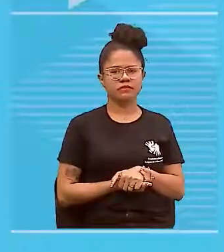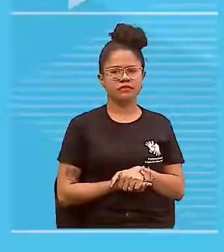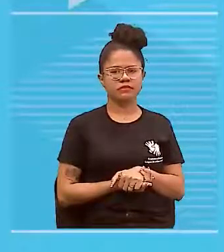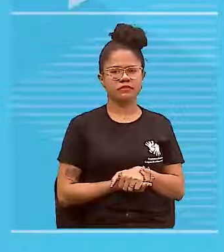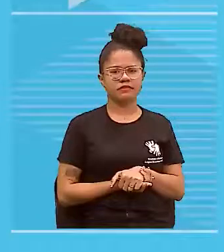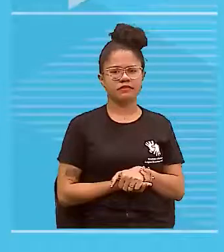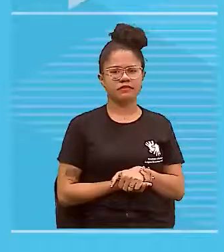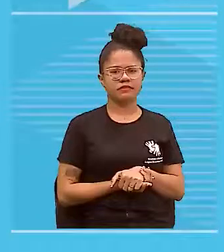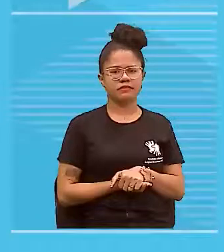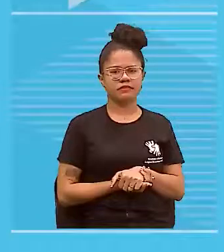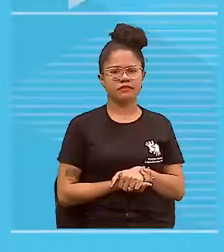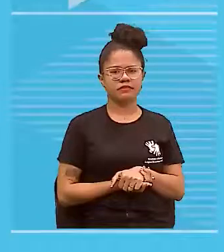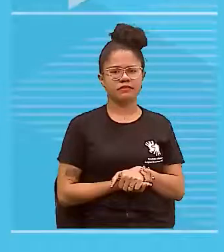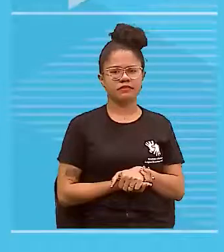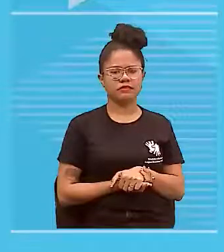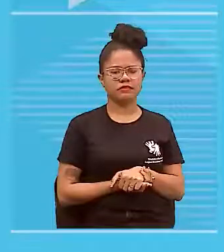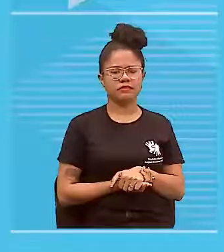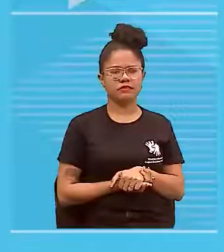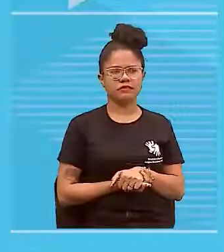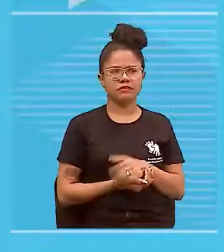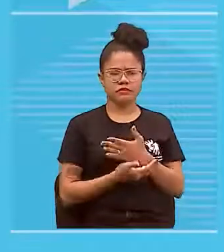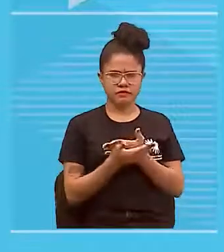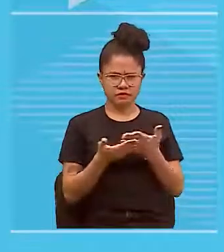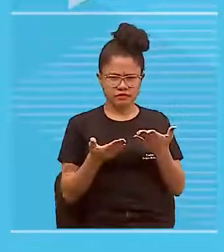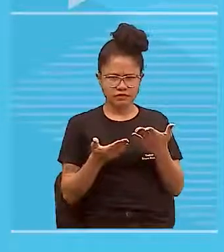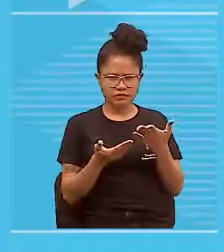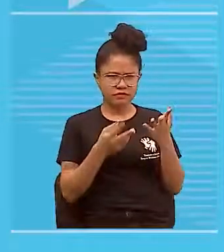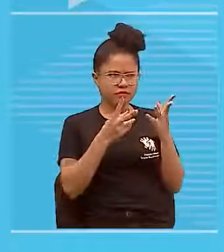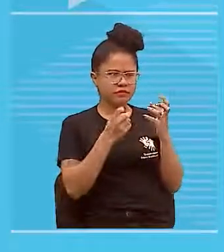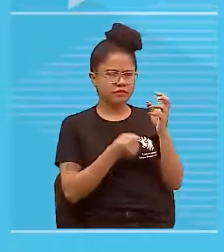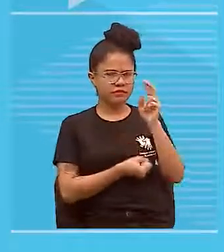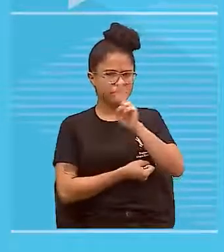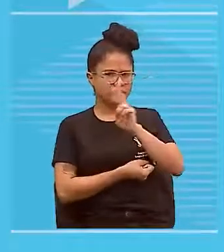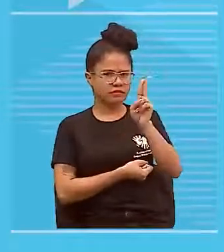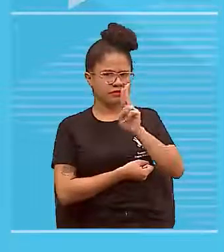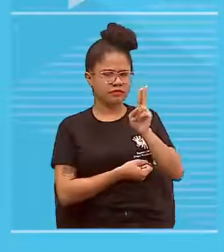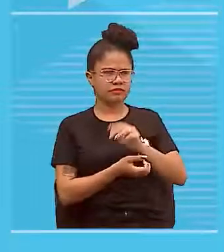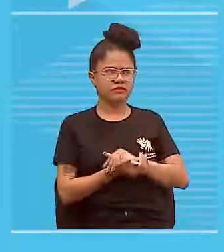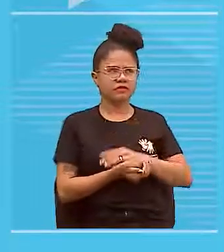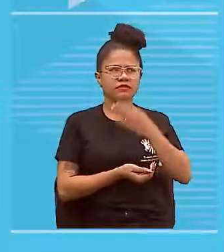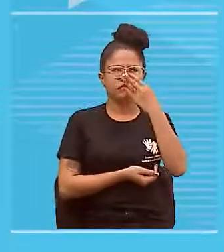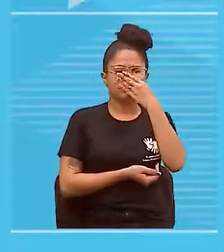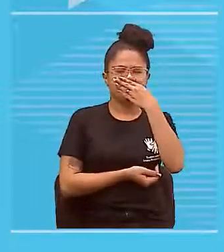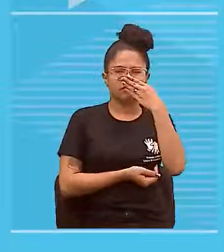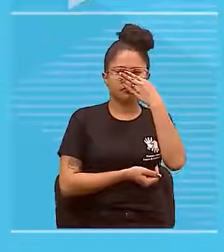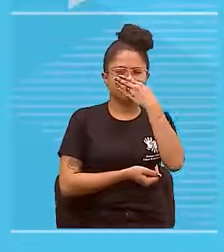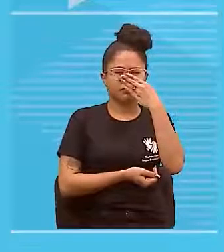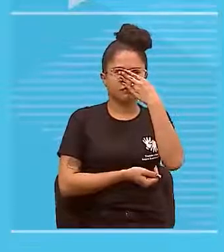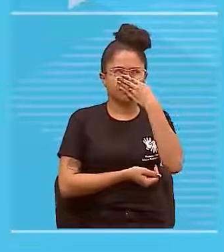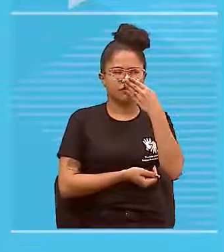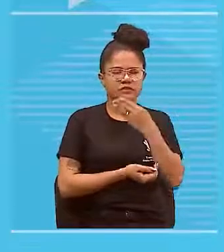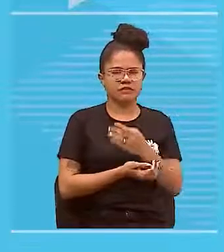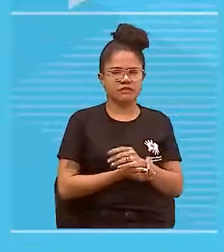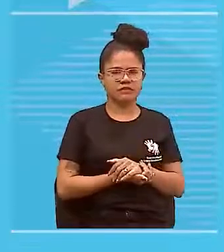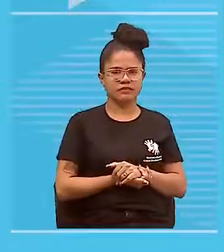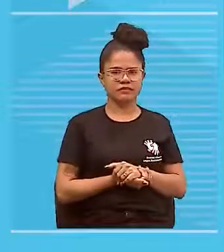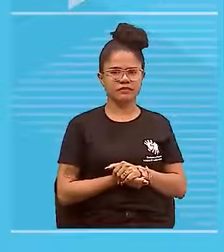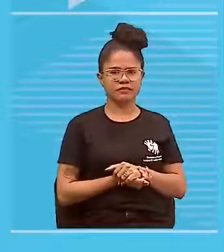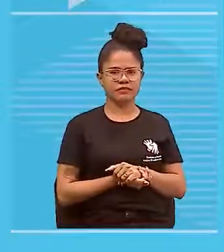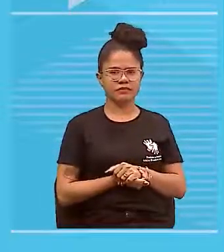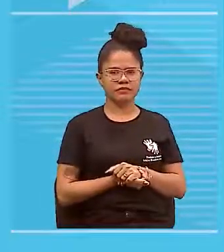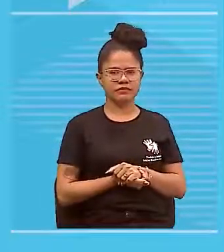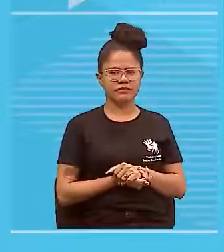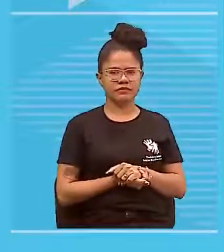tá aí broche estou vendo o nome prostituta prostituta muito